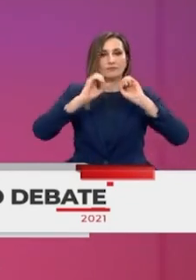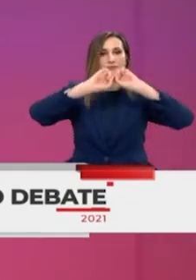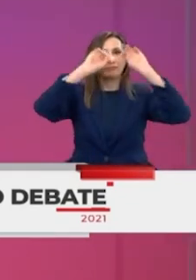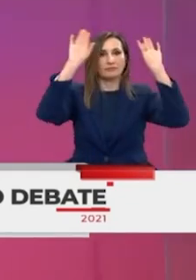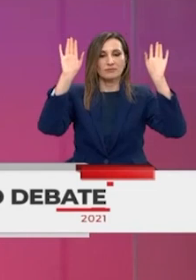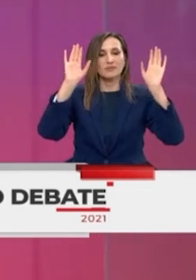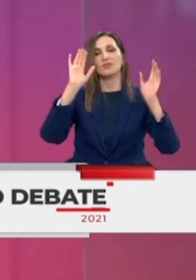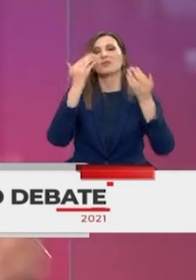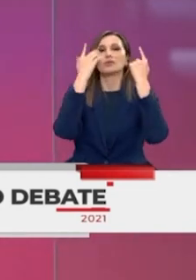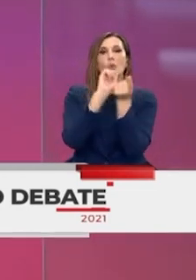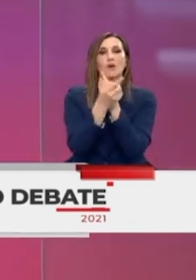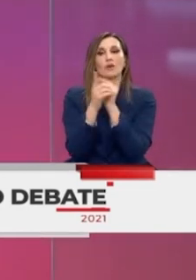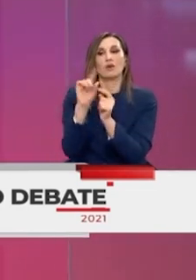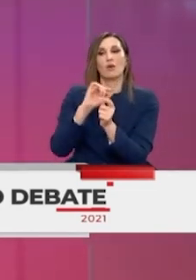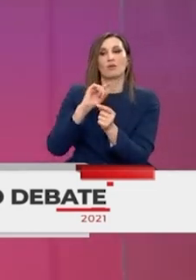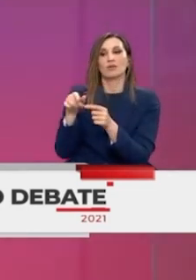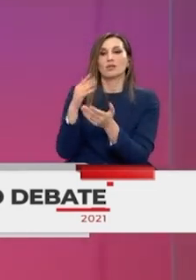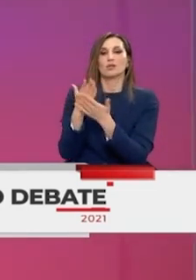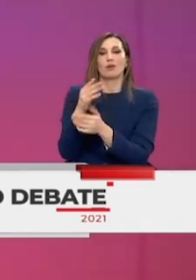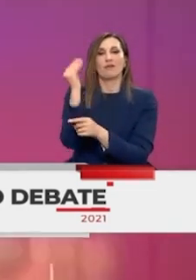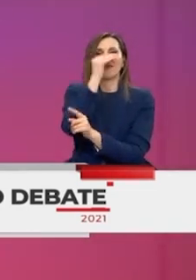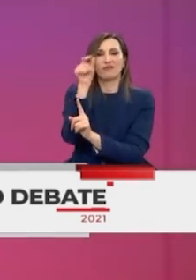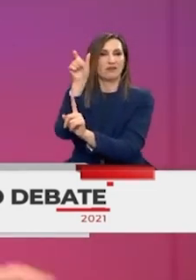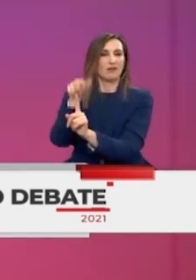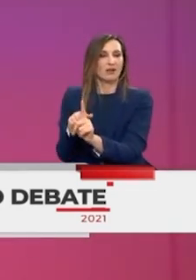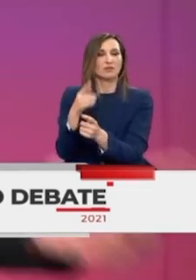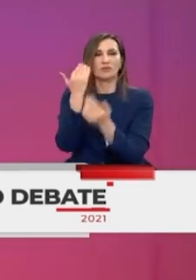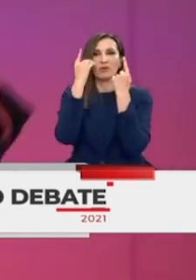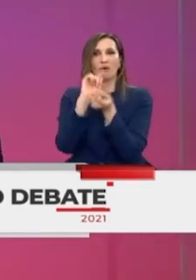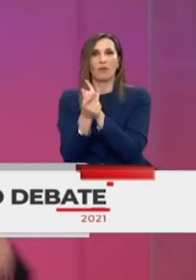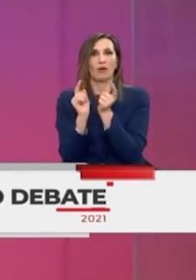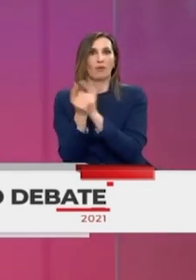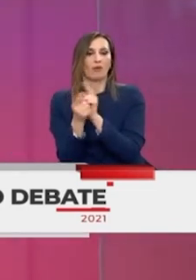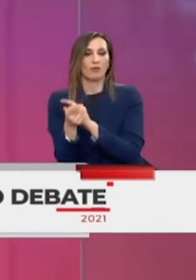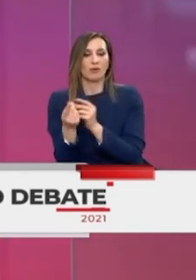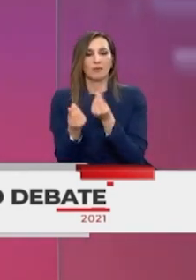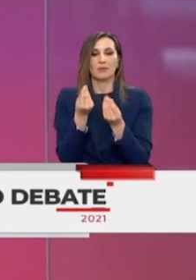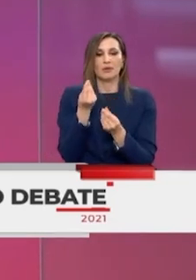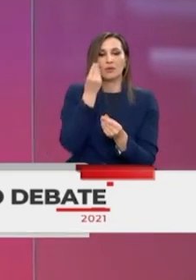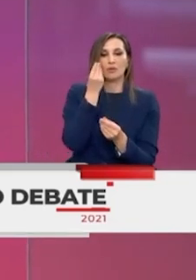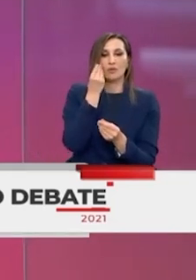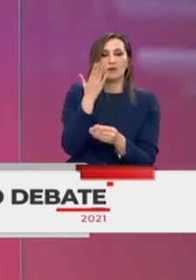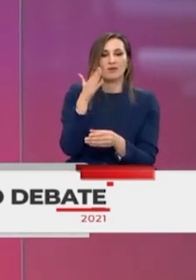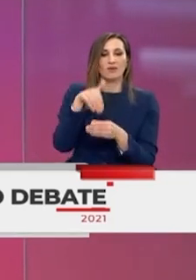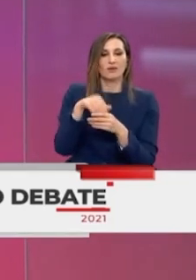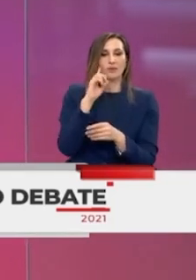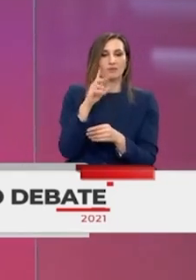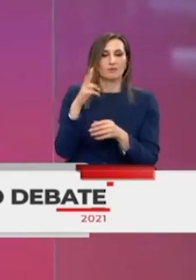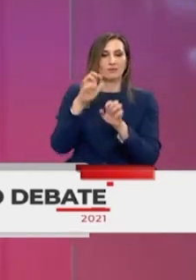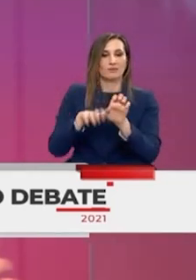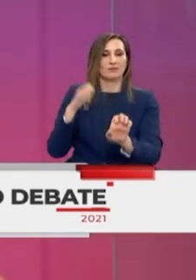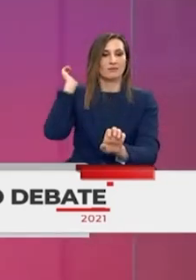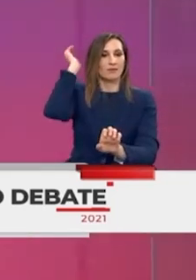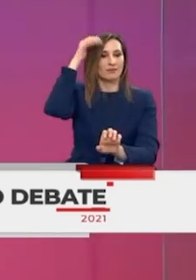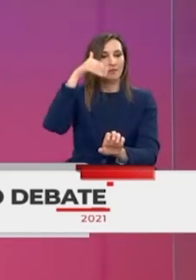sem contradições, ao contrário deste senhor, que é só falsidades, que é só contradições, desde a forma como votou naquele dia na Assembleia da